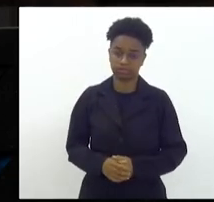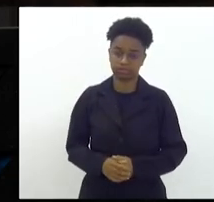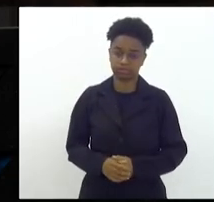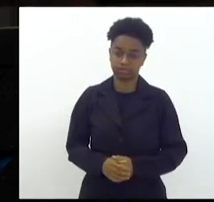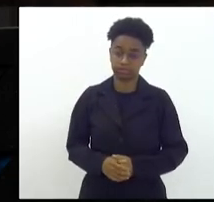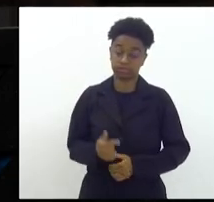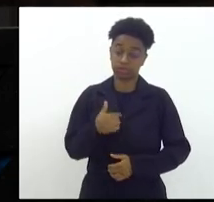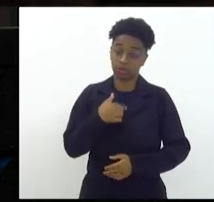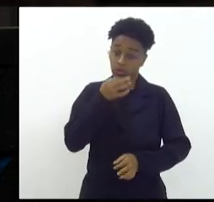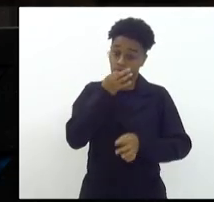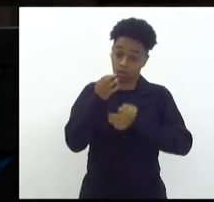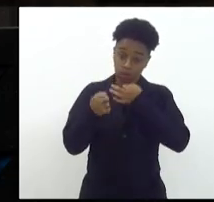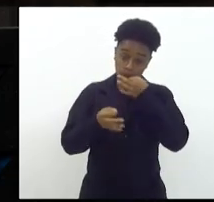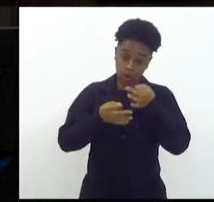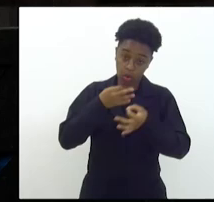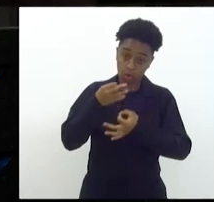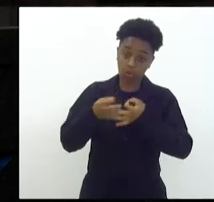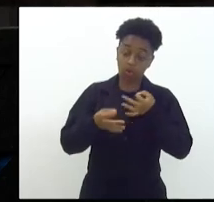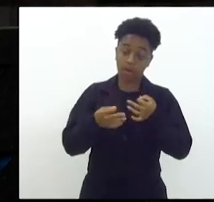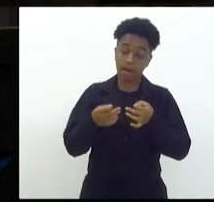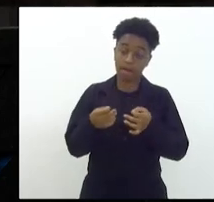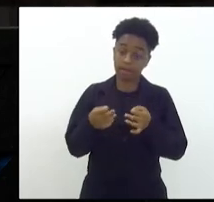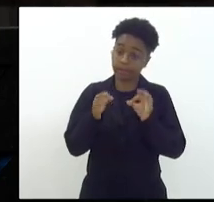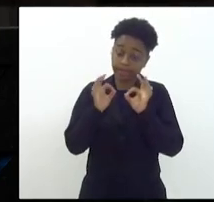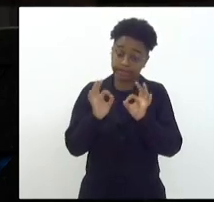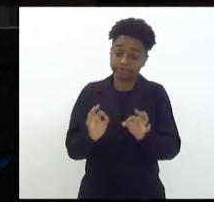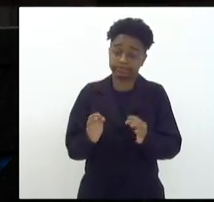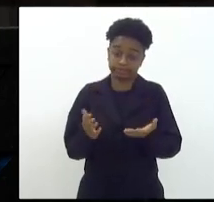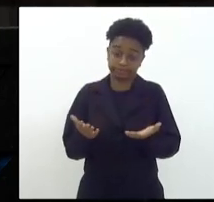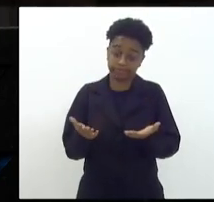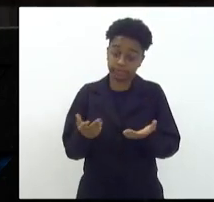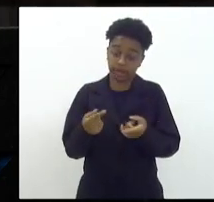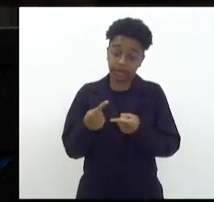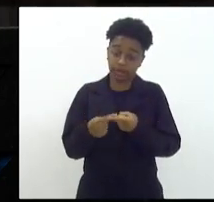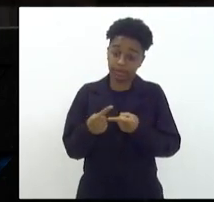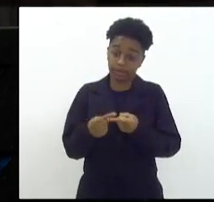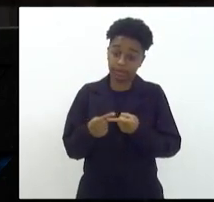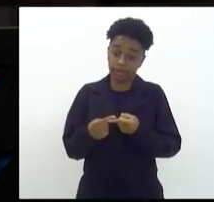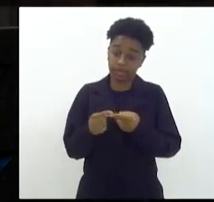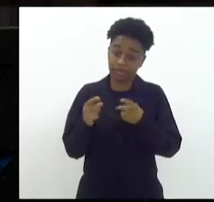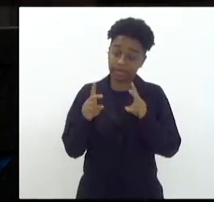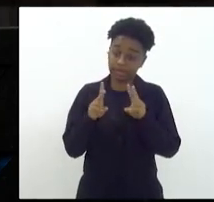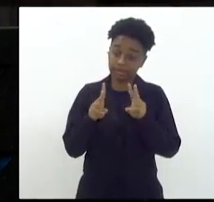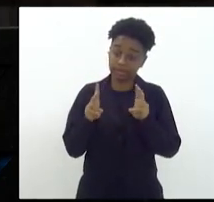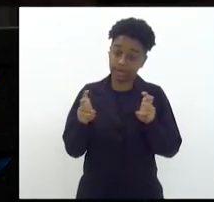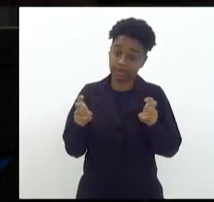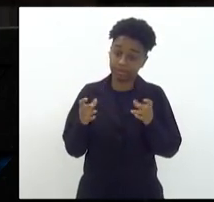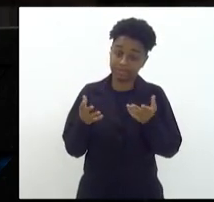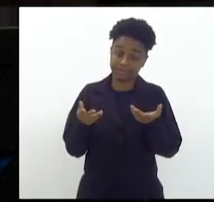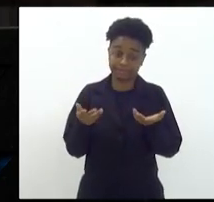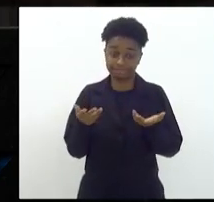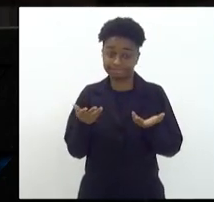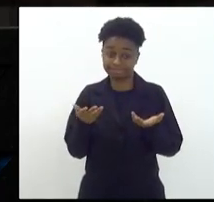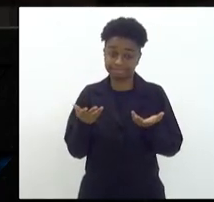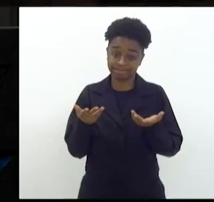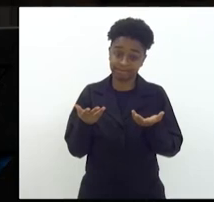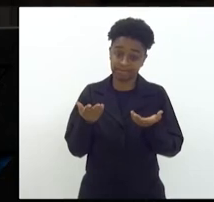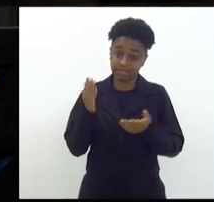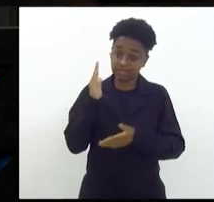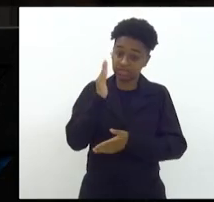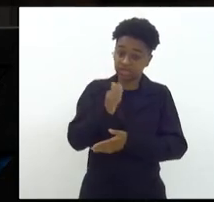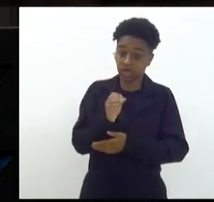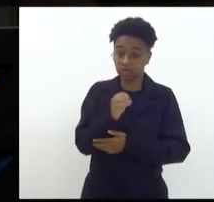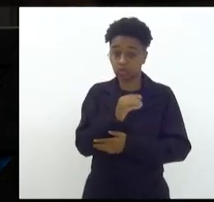esse comentário Exatamente porque esse tema de uma forma indireta veio